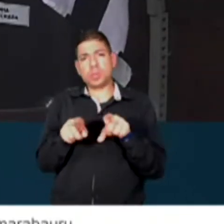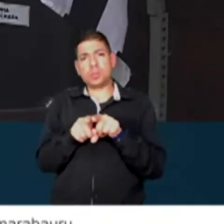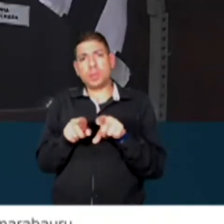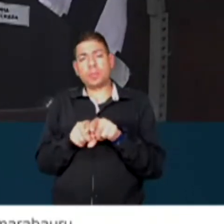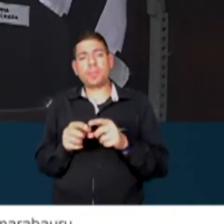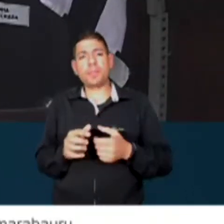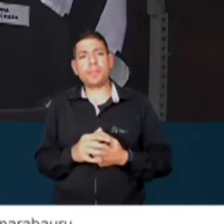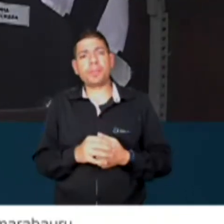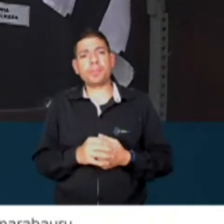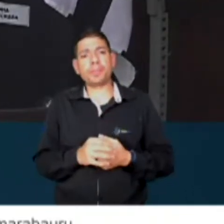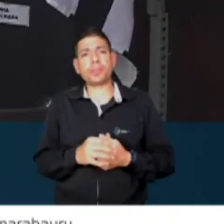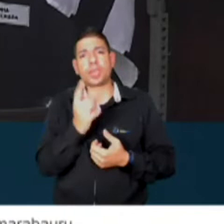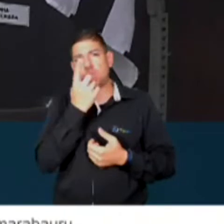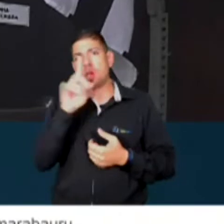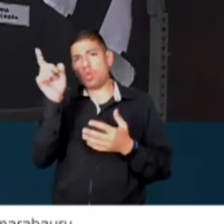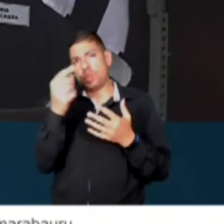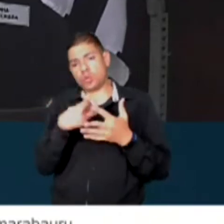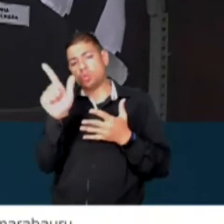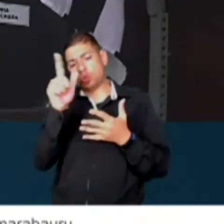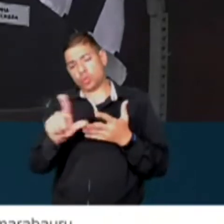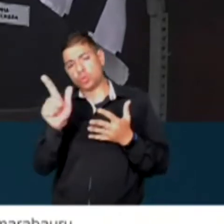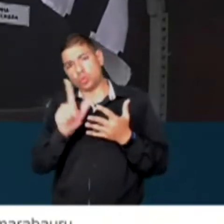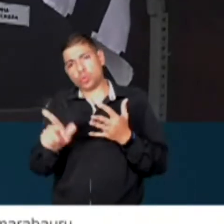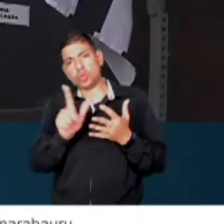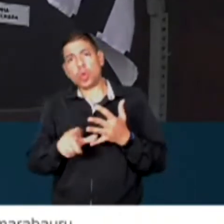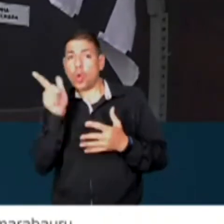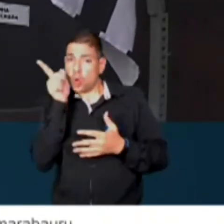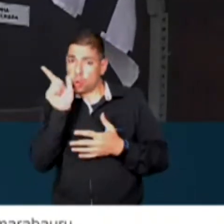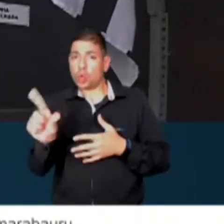algumas conquistas da região Leste e Norte,